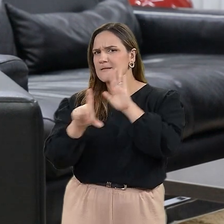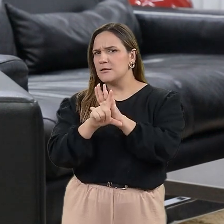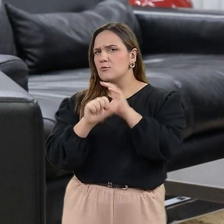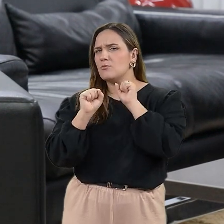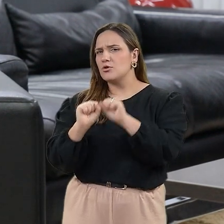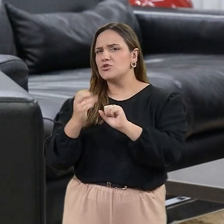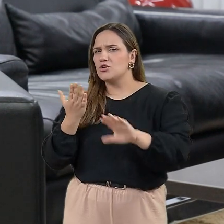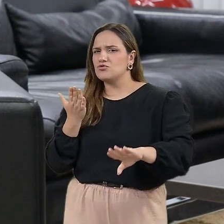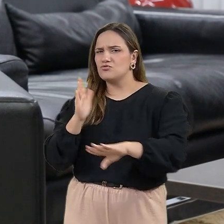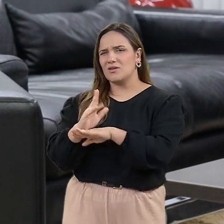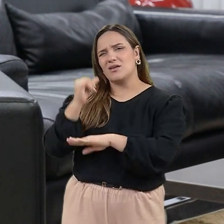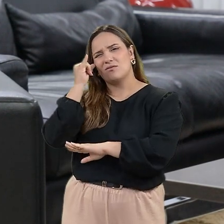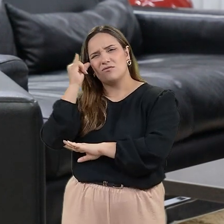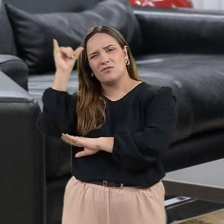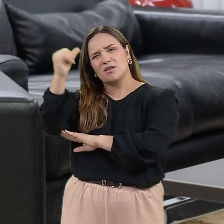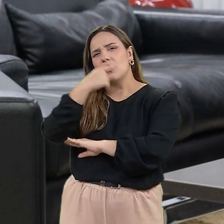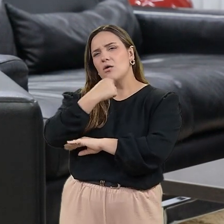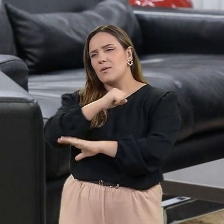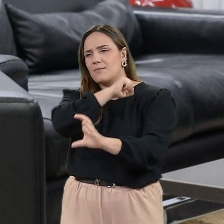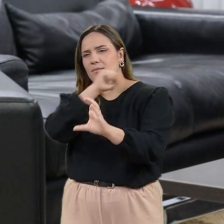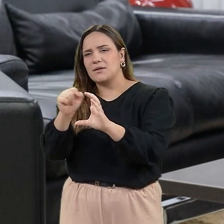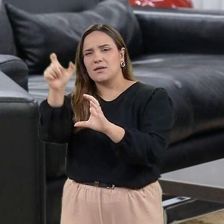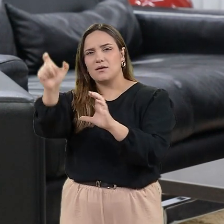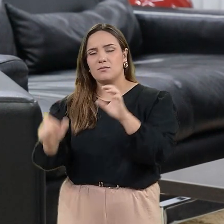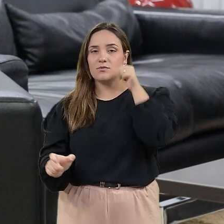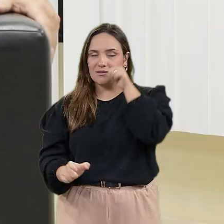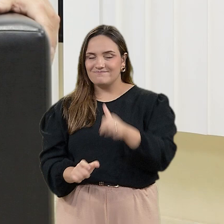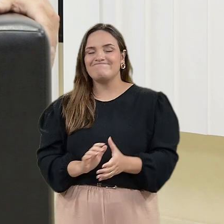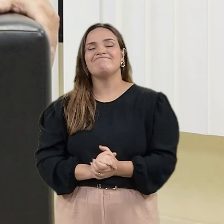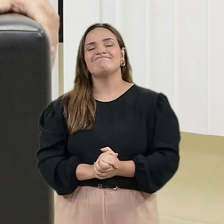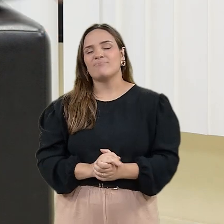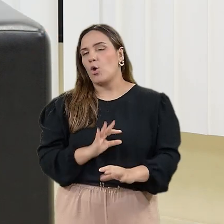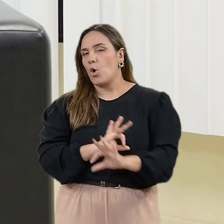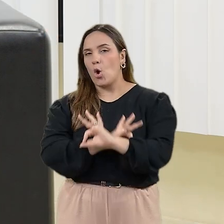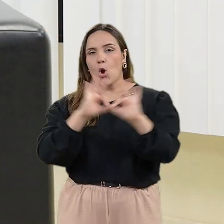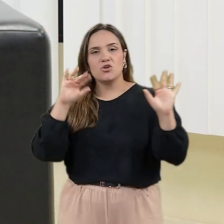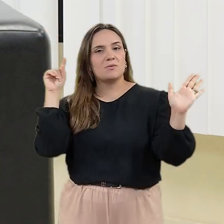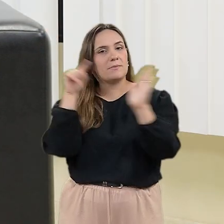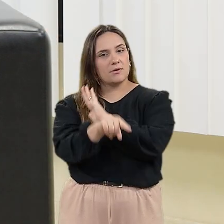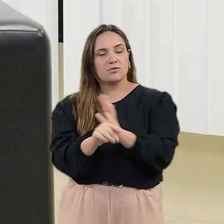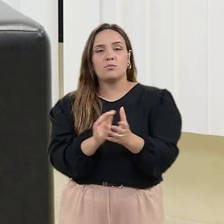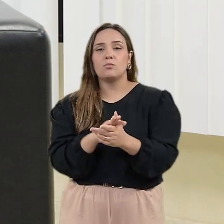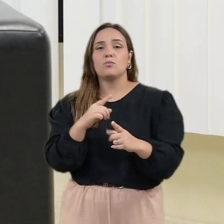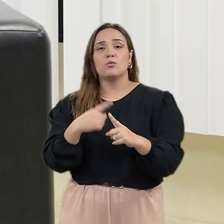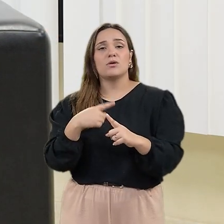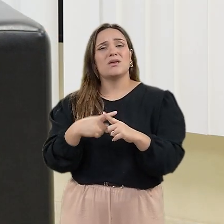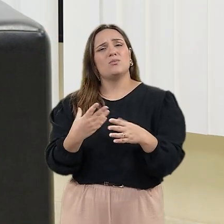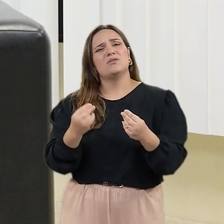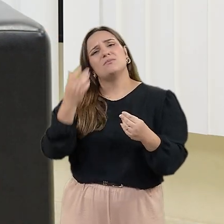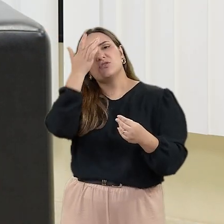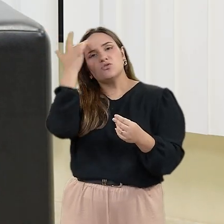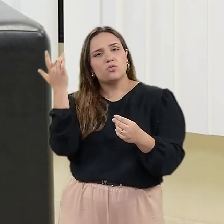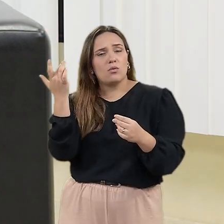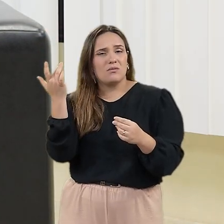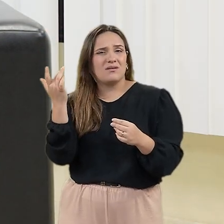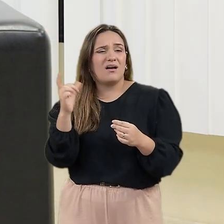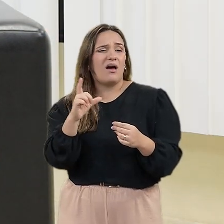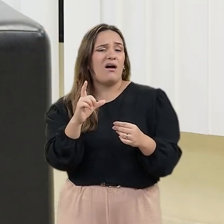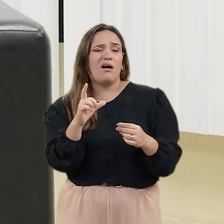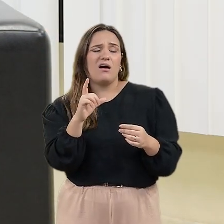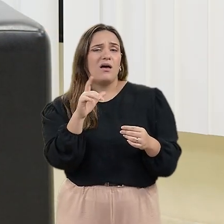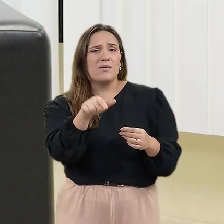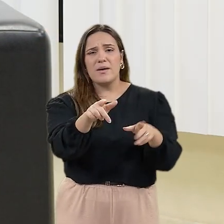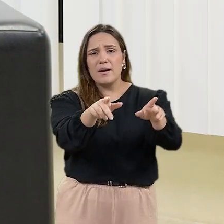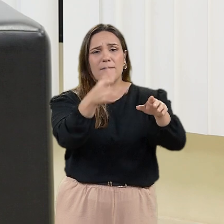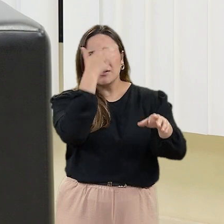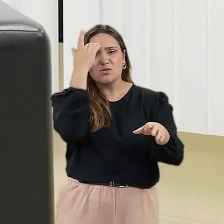pode colaborar para o combate ao feminicídio? Excelente pergunta, porque muita gente, às vezes eu vejo, principalmente